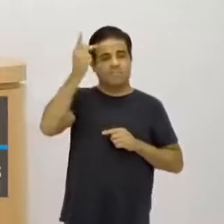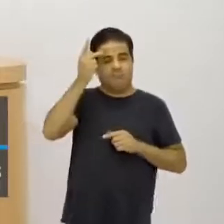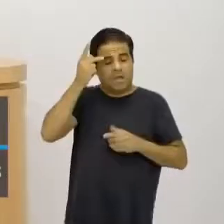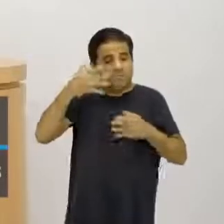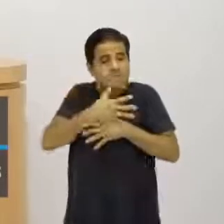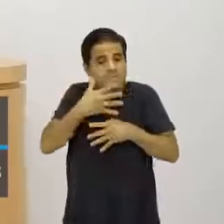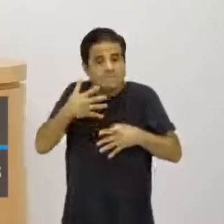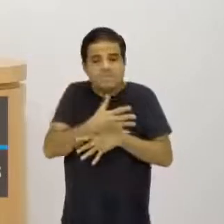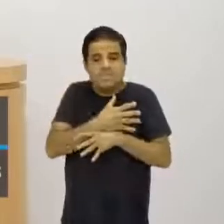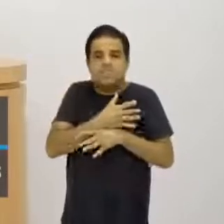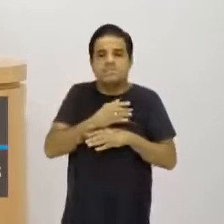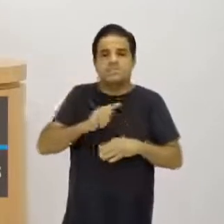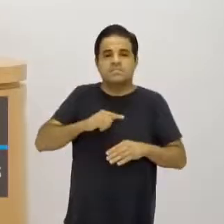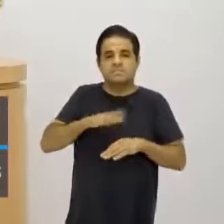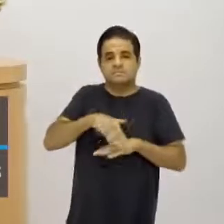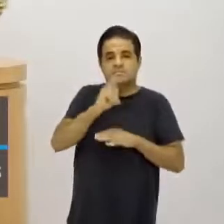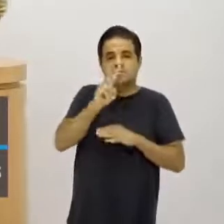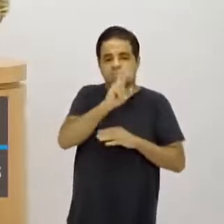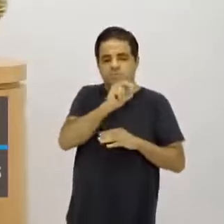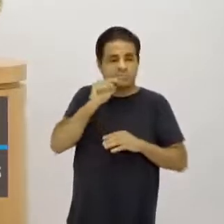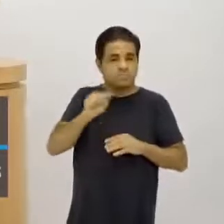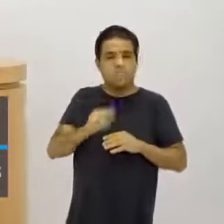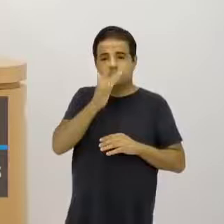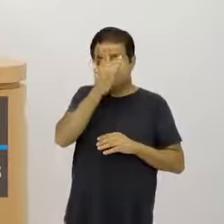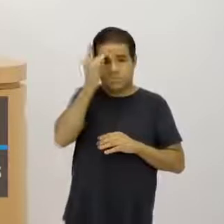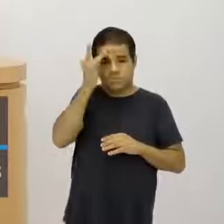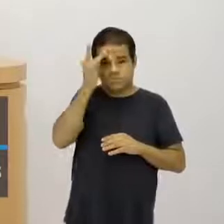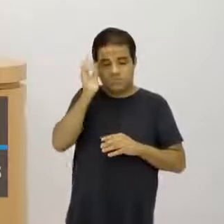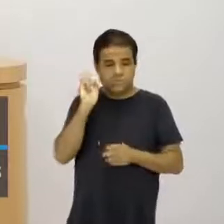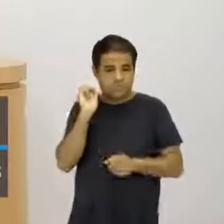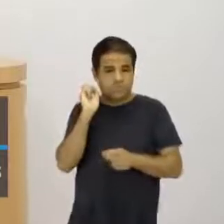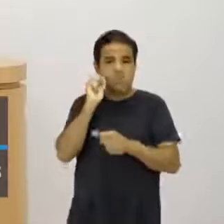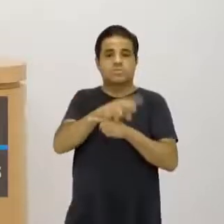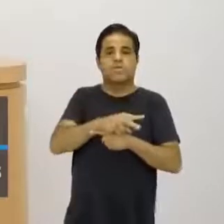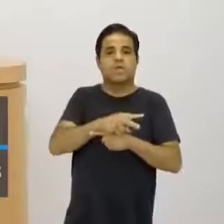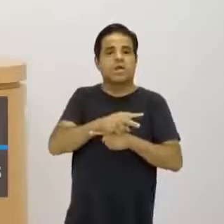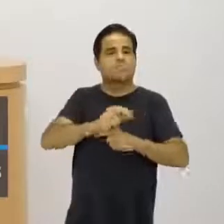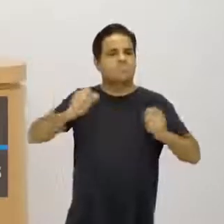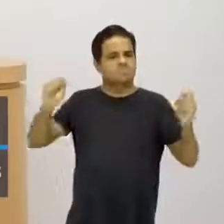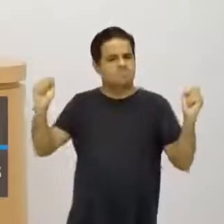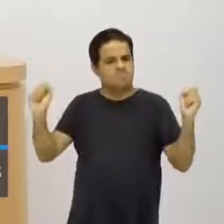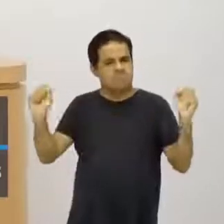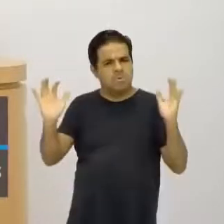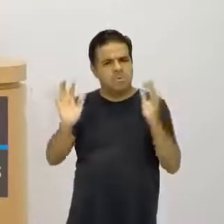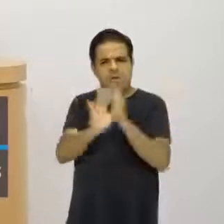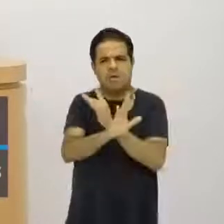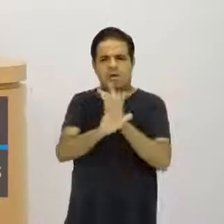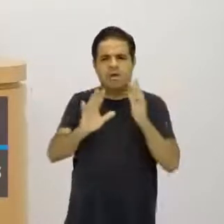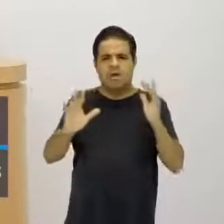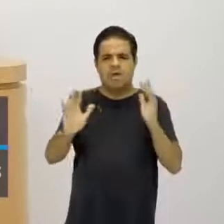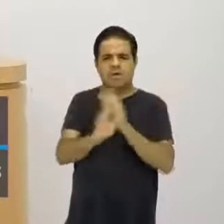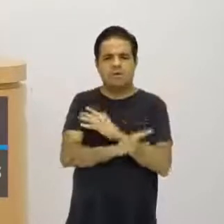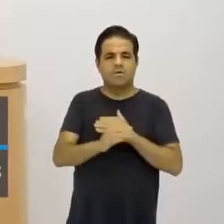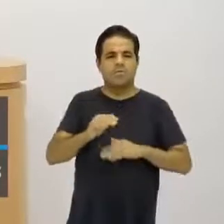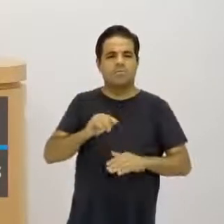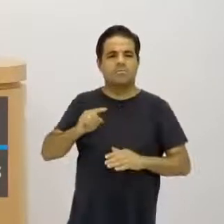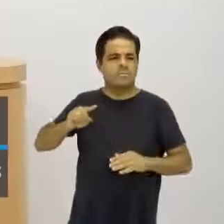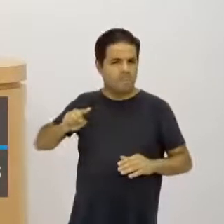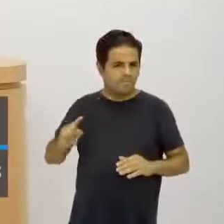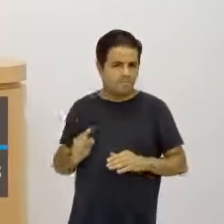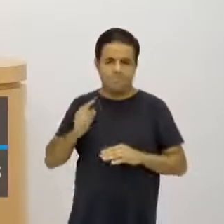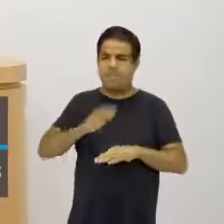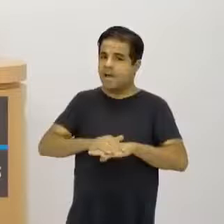uma cidade de pouco mais de 200 mil habitantes e se torna uma metrópole ultrapassando 1 milhão